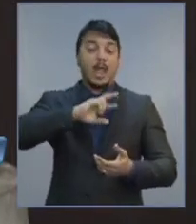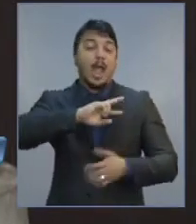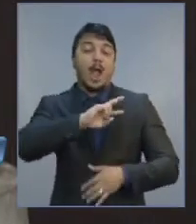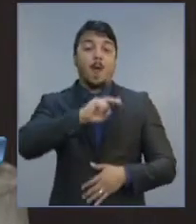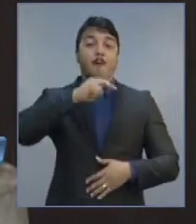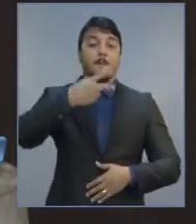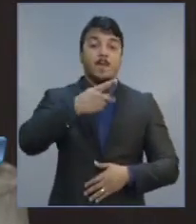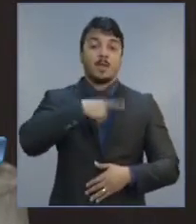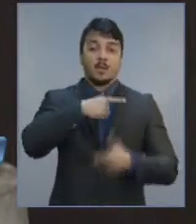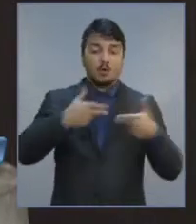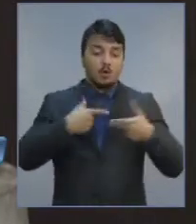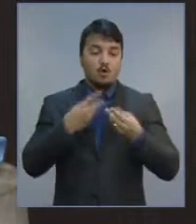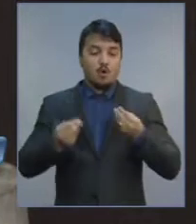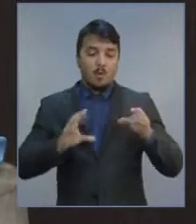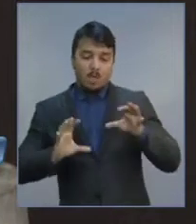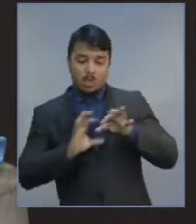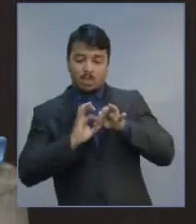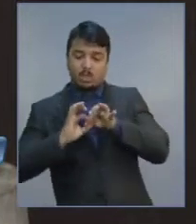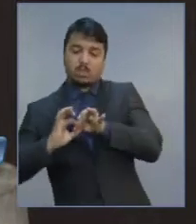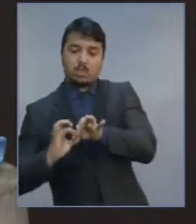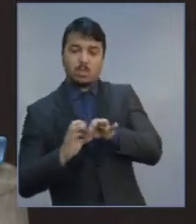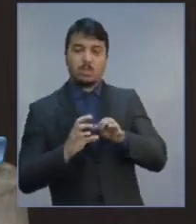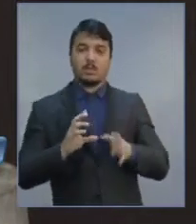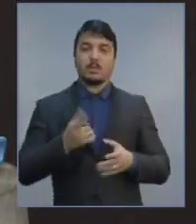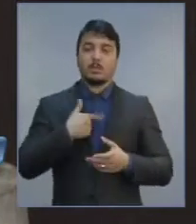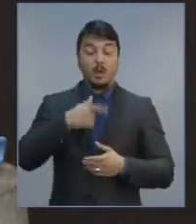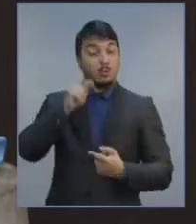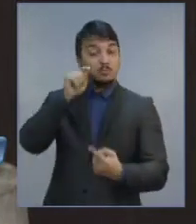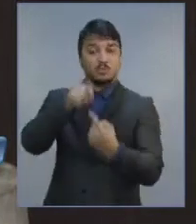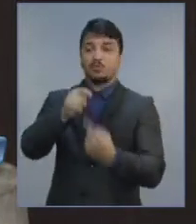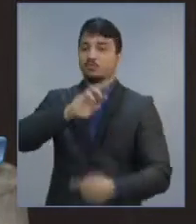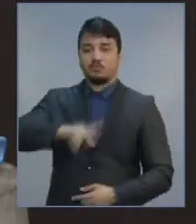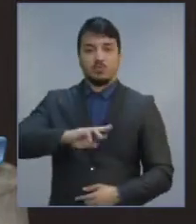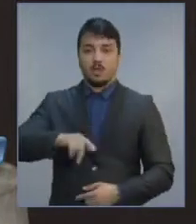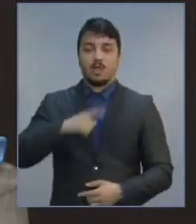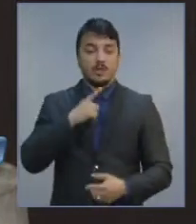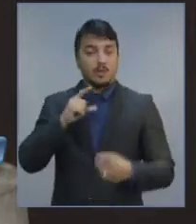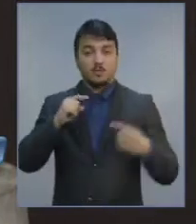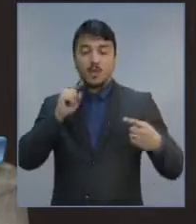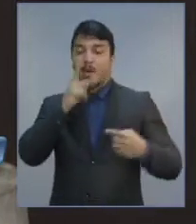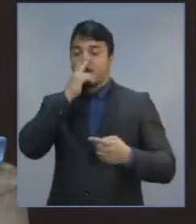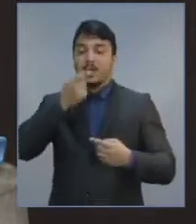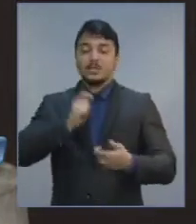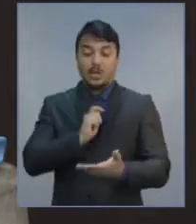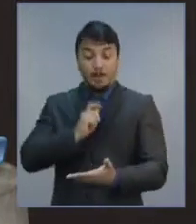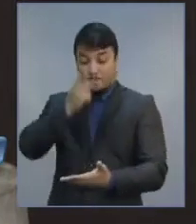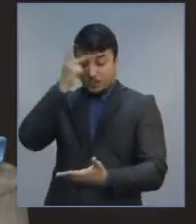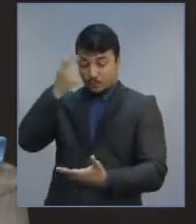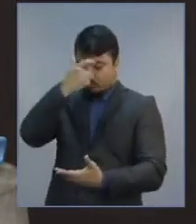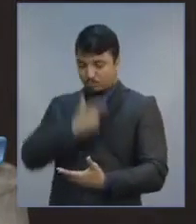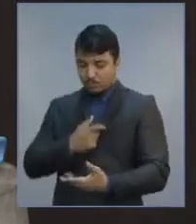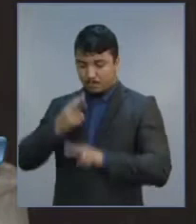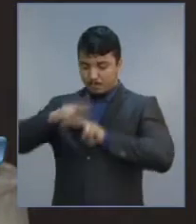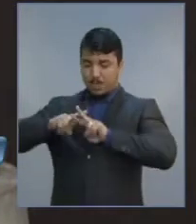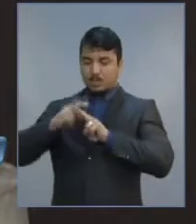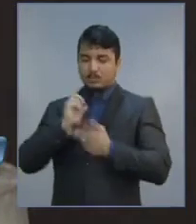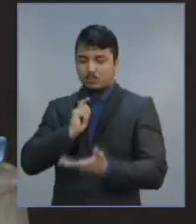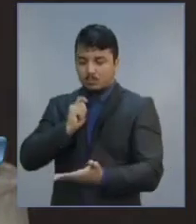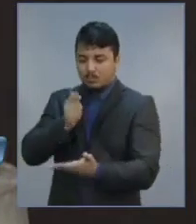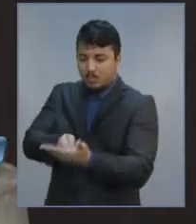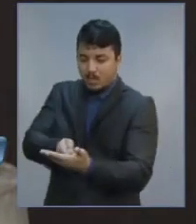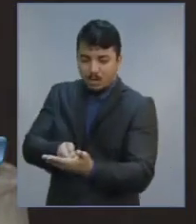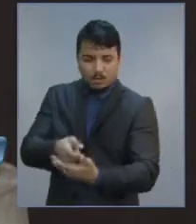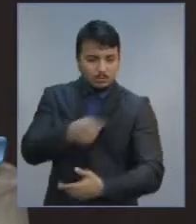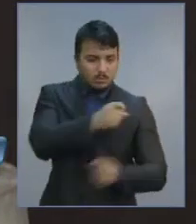aumento de forma colateral, eu sei que esse não é o objetivo, mas de forma colateral, aumenta-se o poder